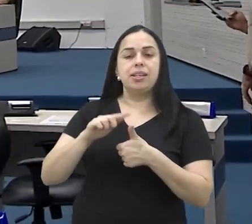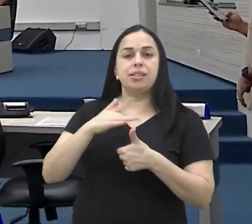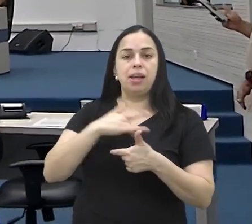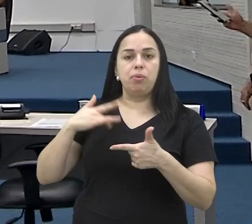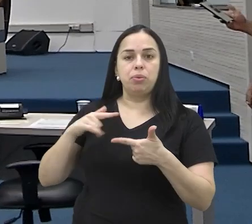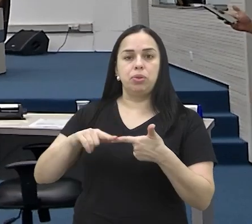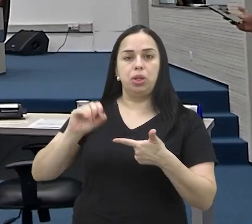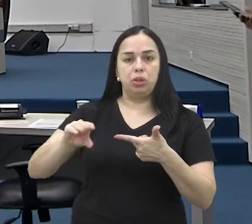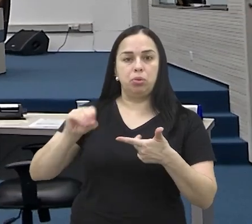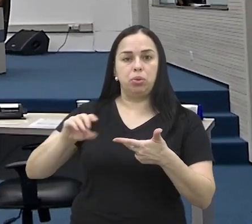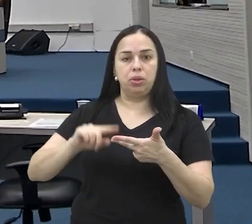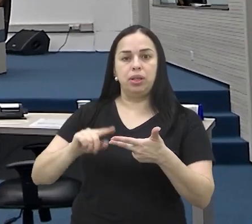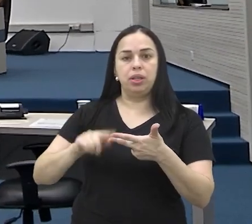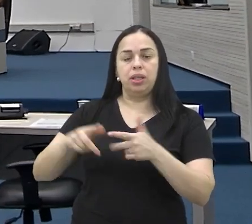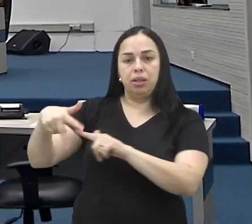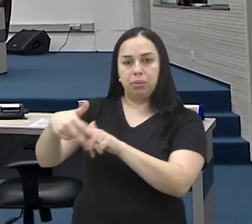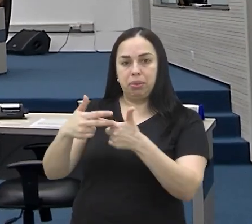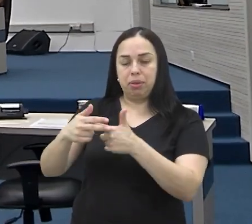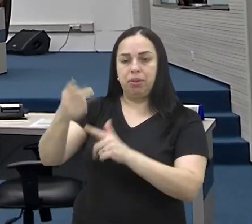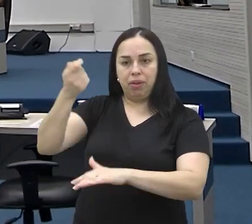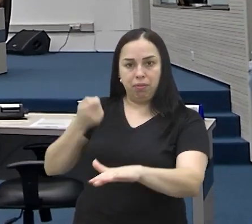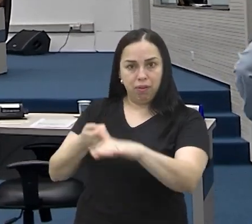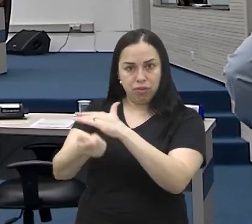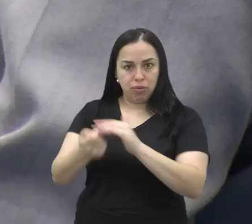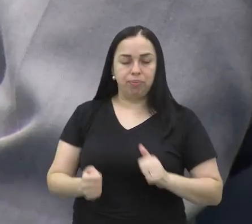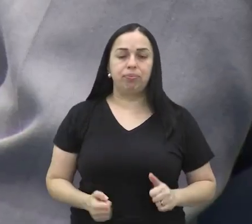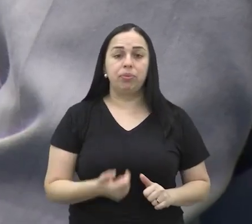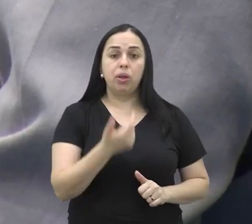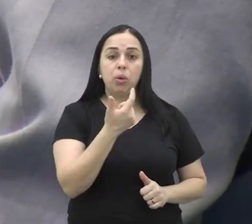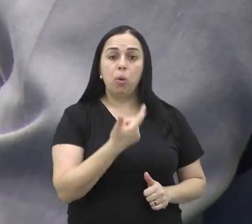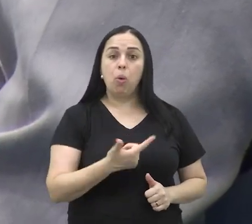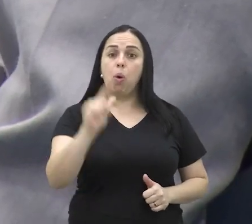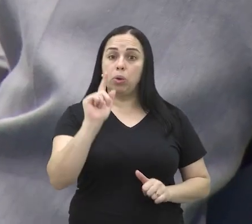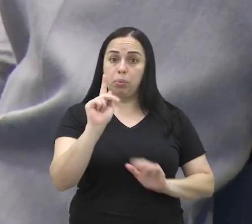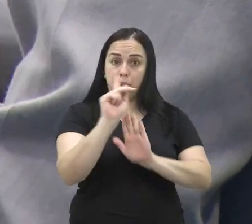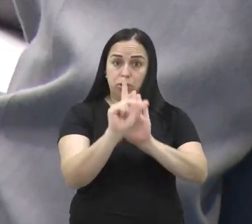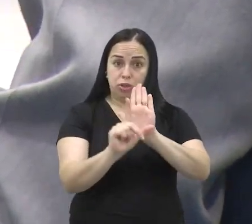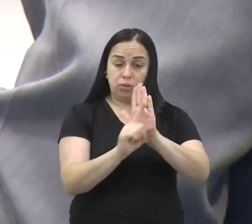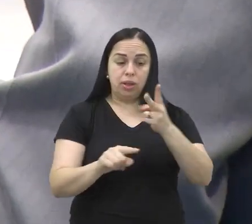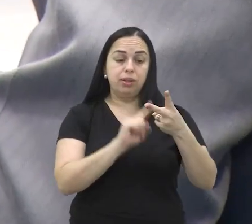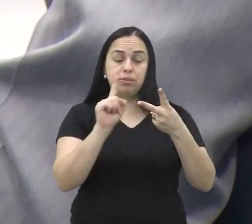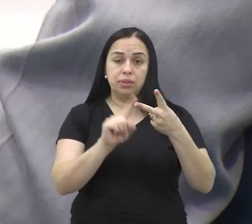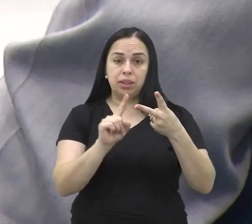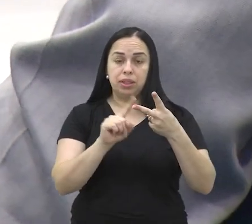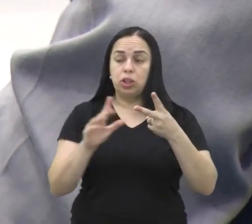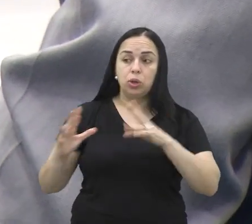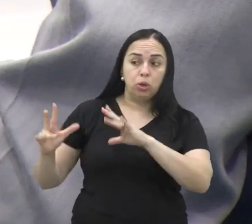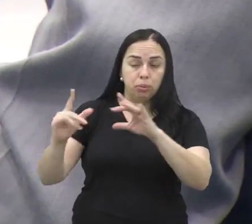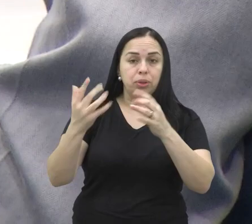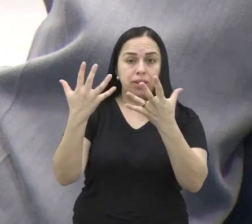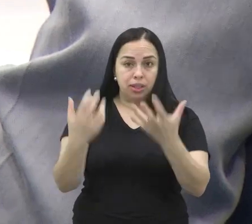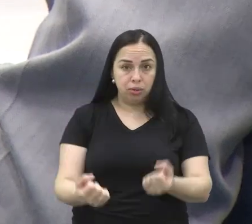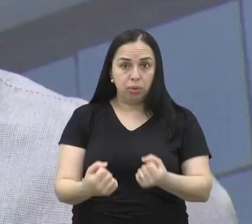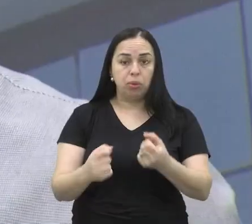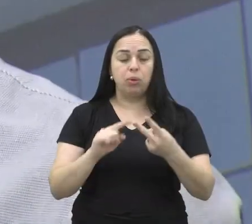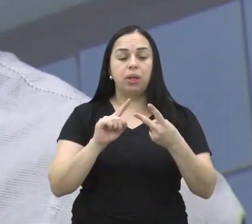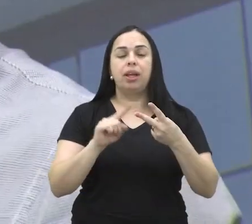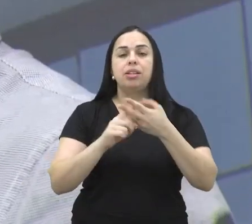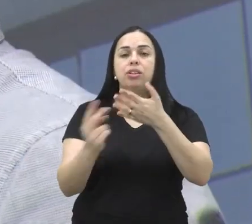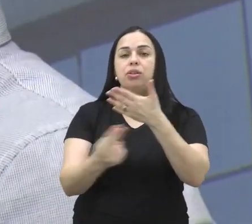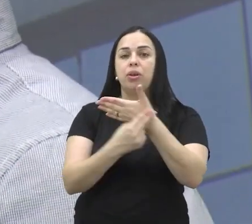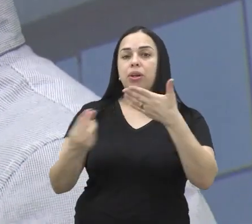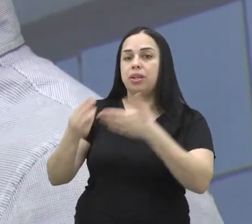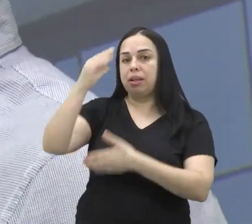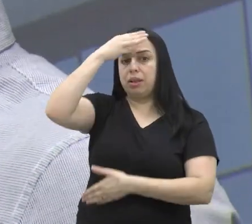são saúde, educação e manutenção da cidade. Outro projeto aprovado, este por unanimidade, é de autoria do